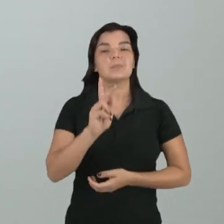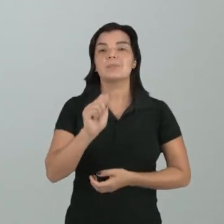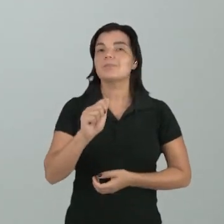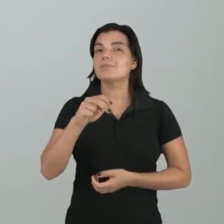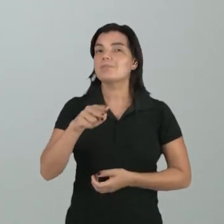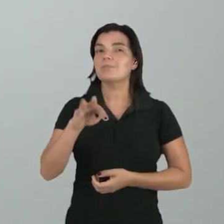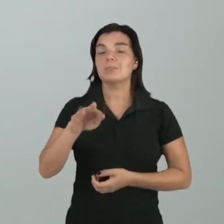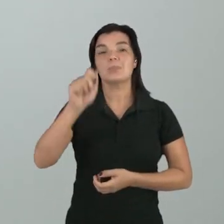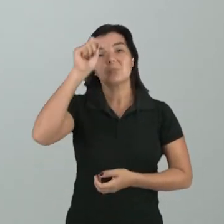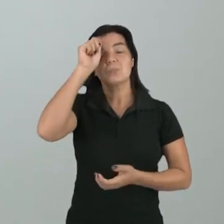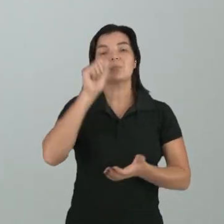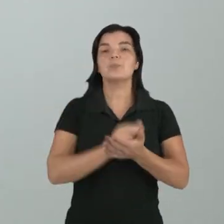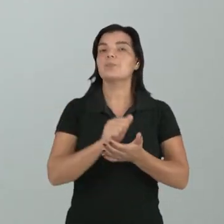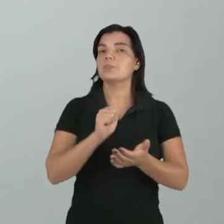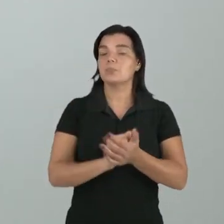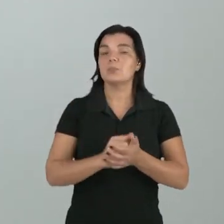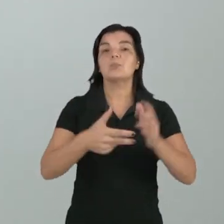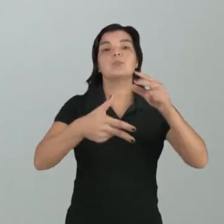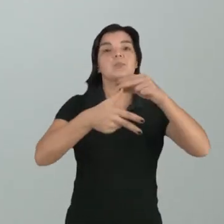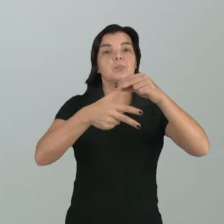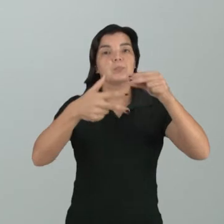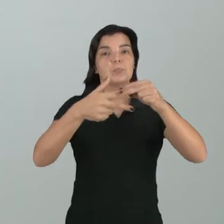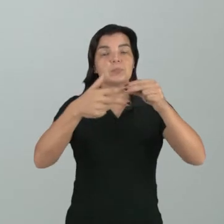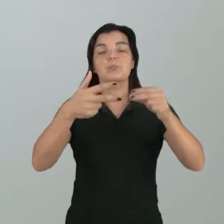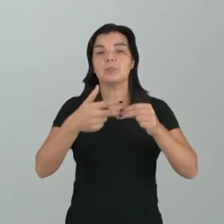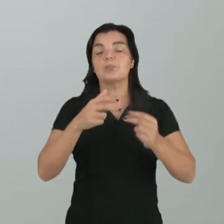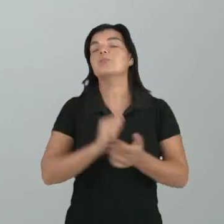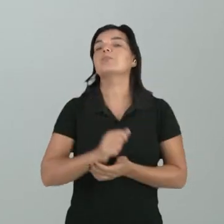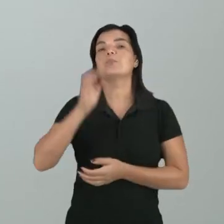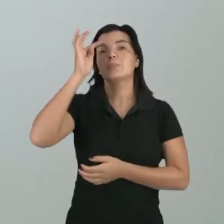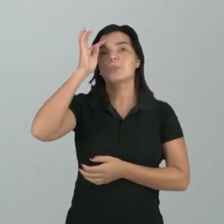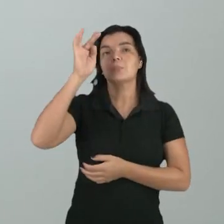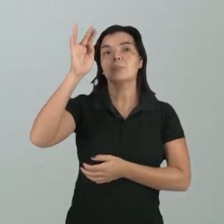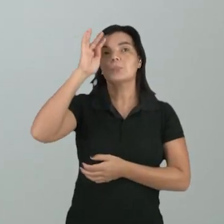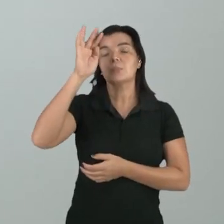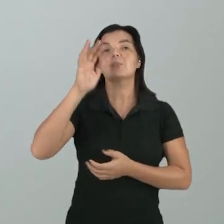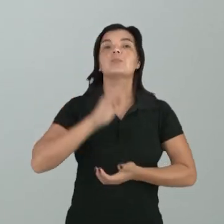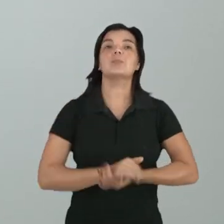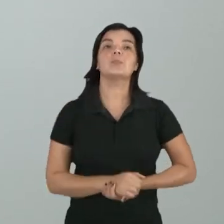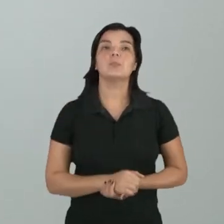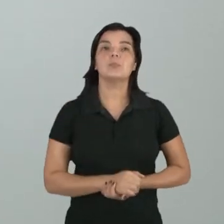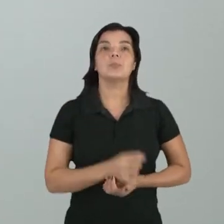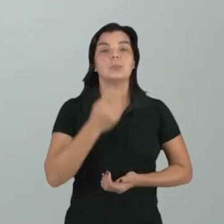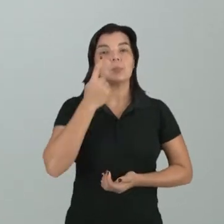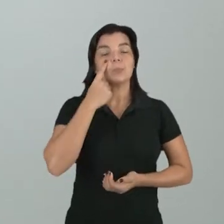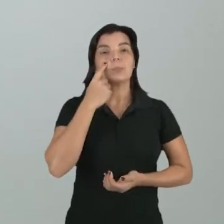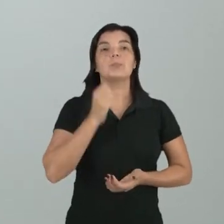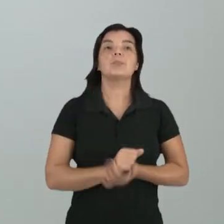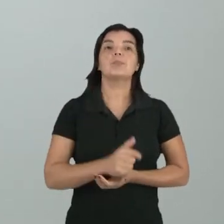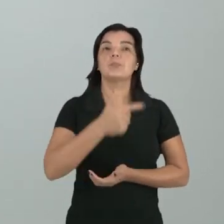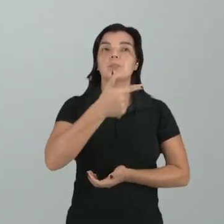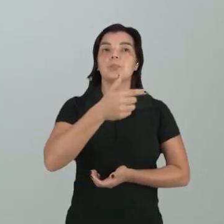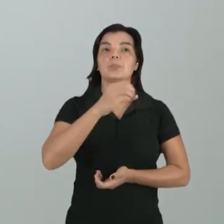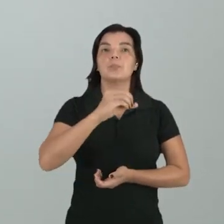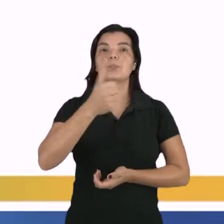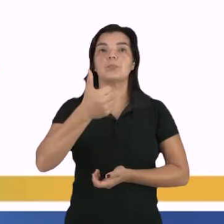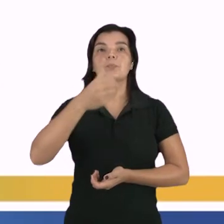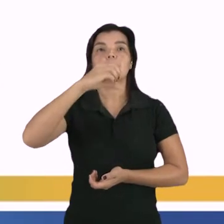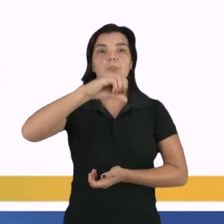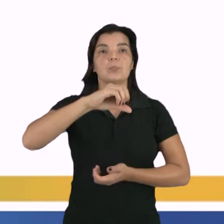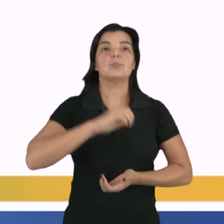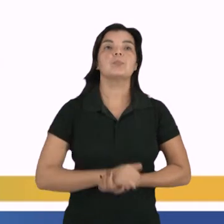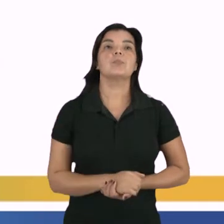Kant é um autor que cai muito no Enem. A teoria... Ó, olha aqui o Enem de